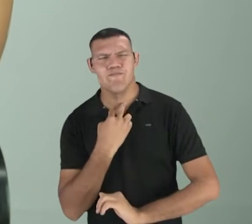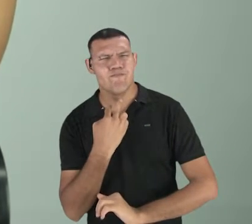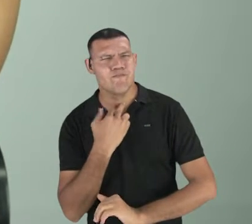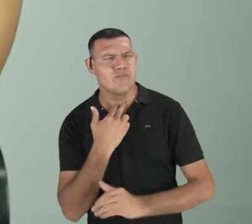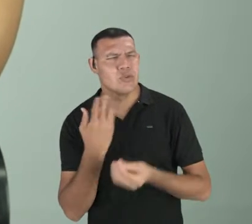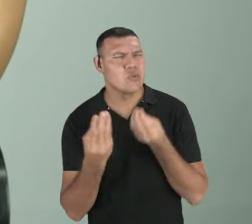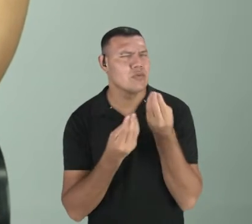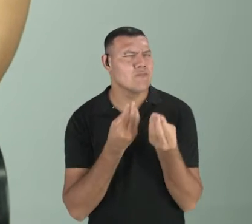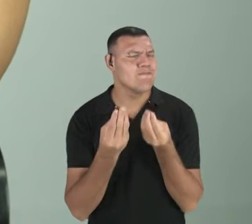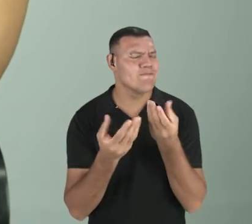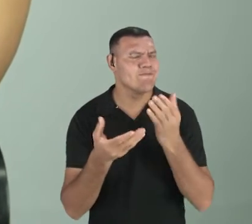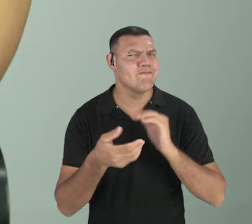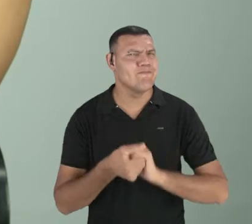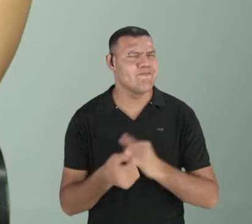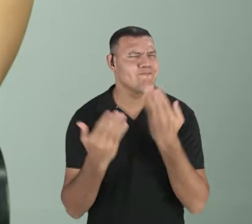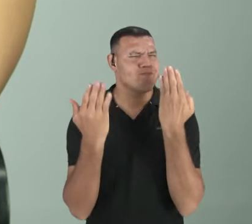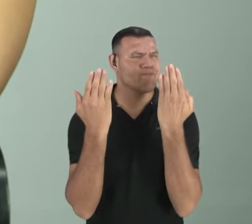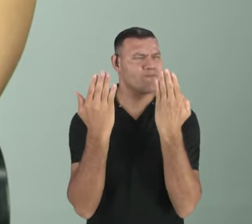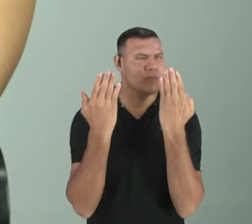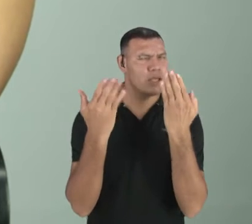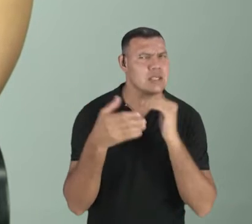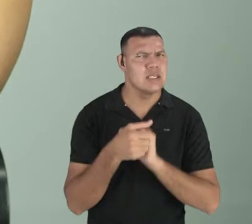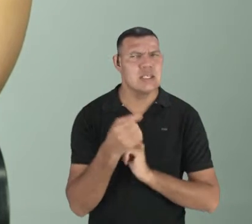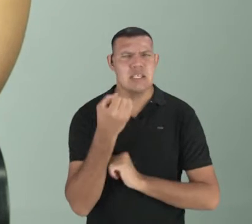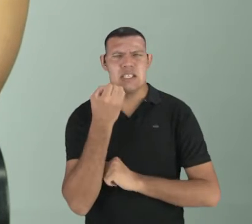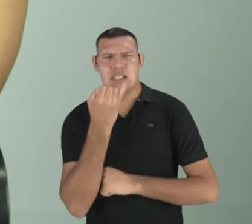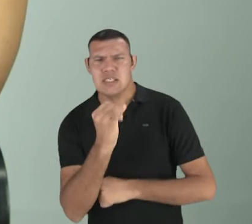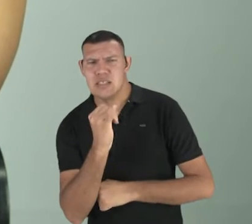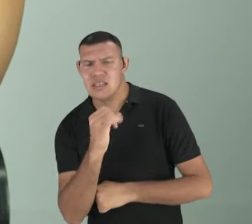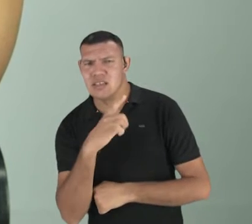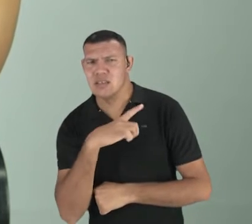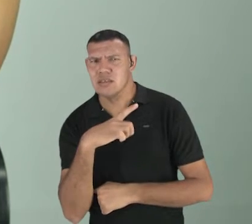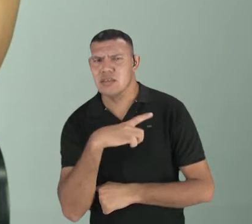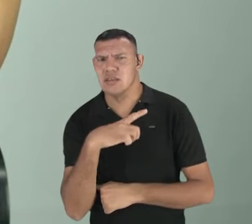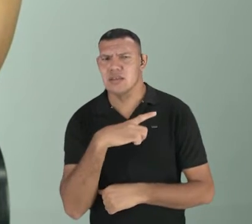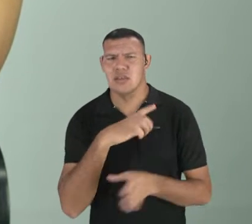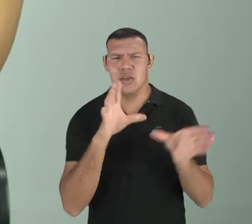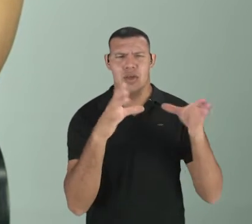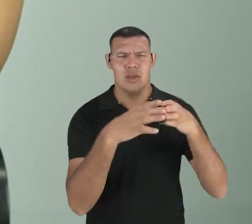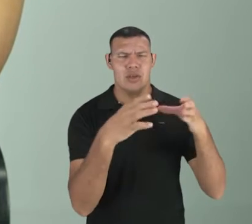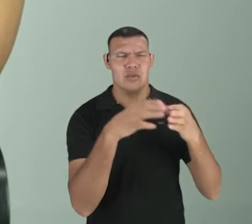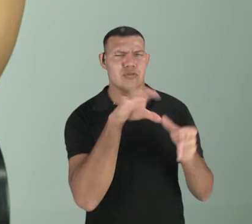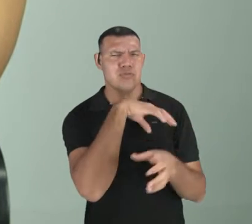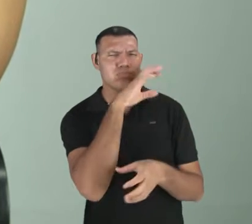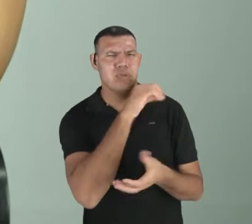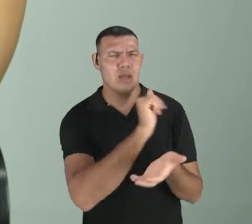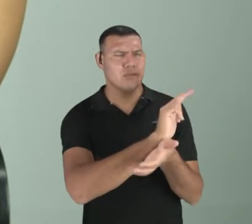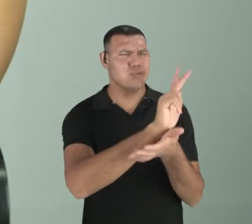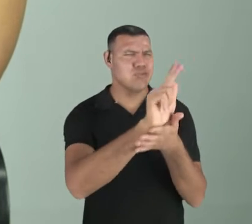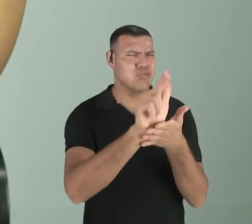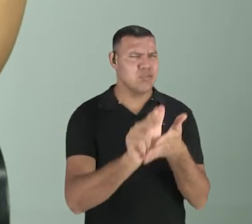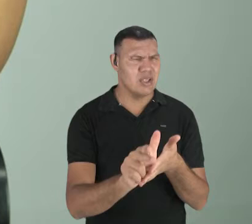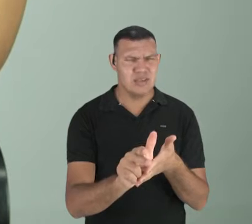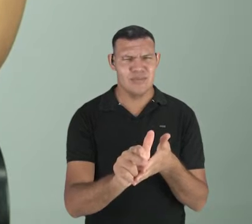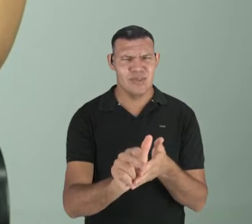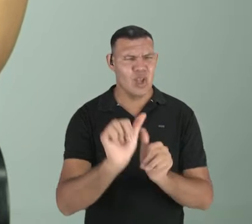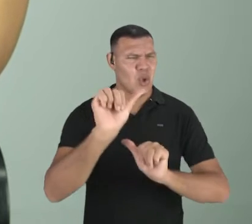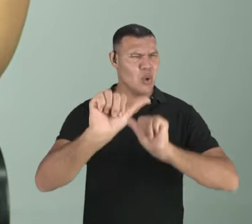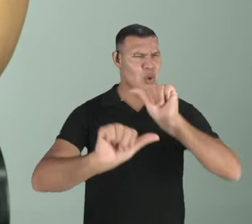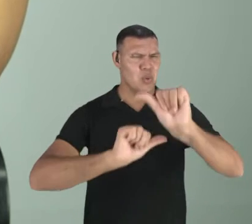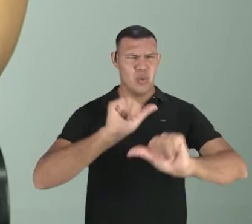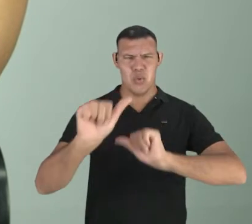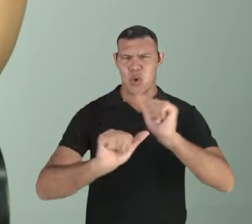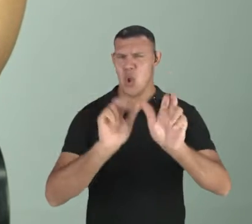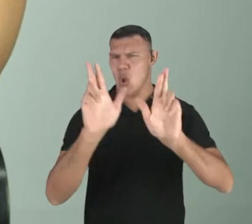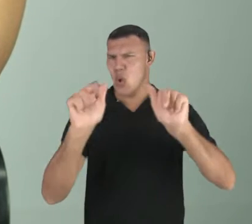Eles começavam a se questionar, se existem tantas espécies, será mesmo que essas espécies elas não vão mudar